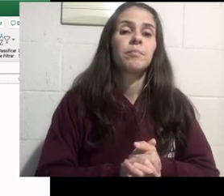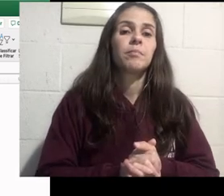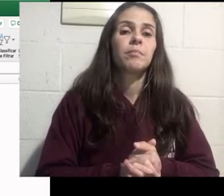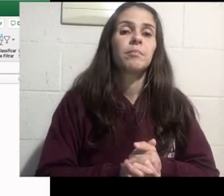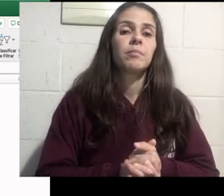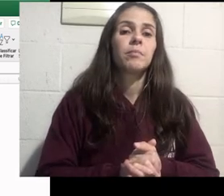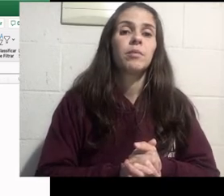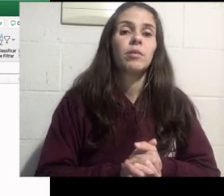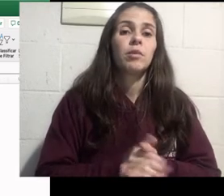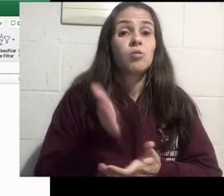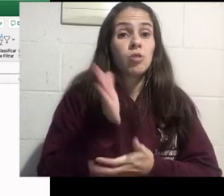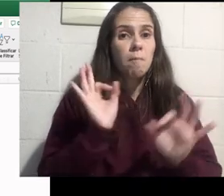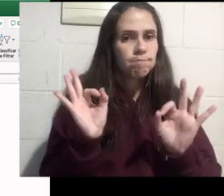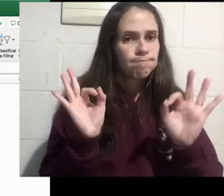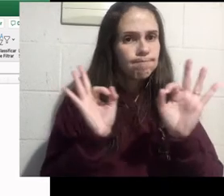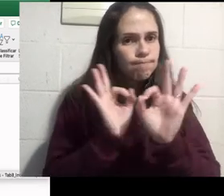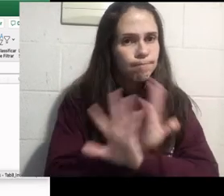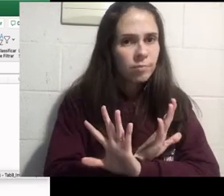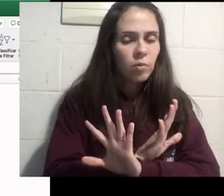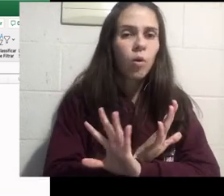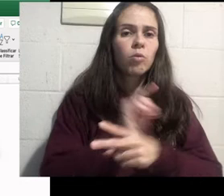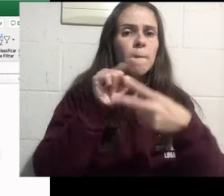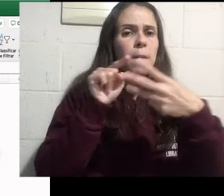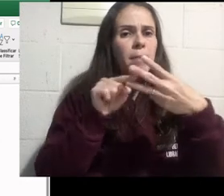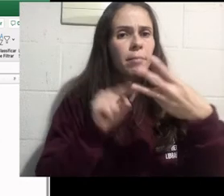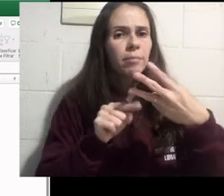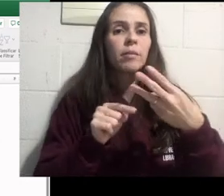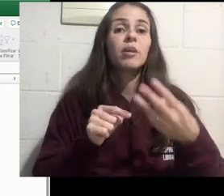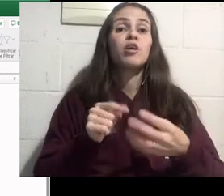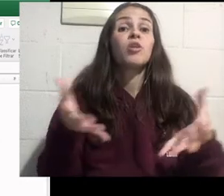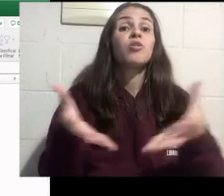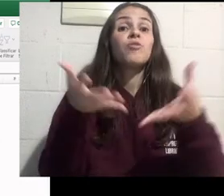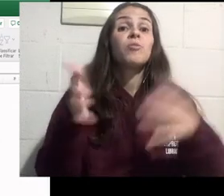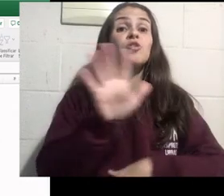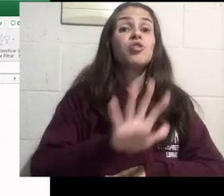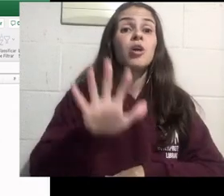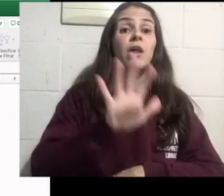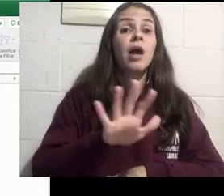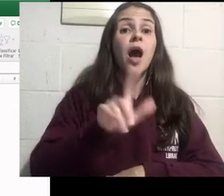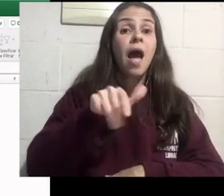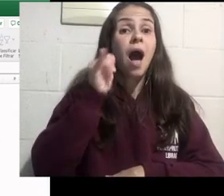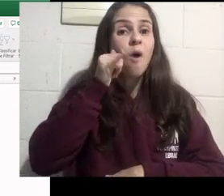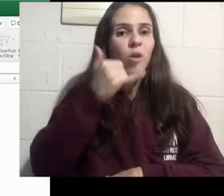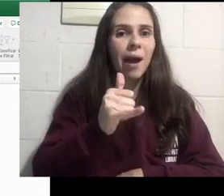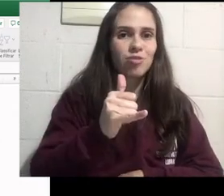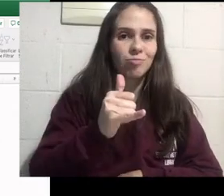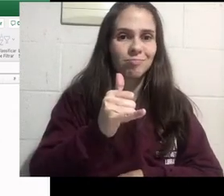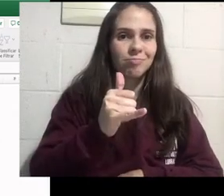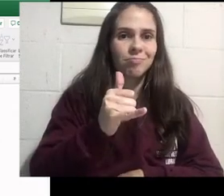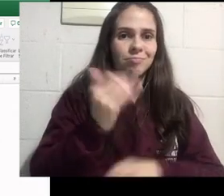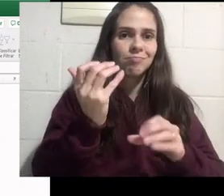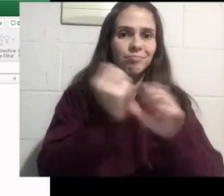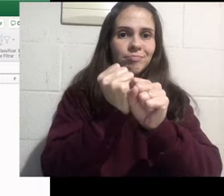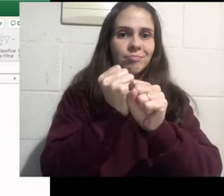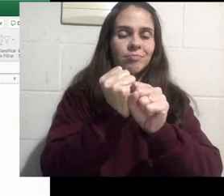Bom, tendo então o investimento fixo, capital de giro, investimento pré-operacional, o investimento total vai ser automaticamente preenchido, como eu falei antes. Olha, veja